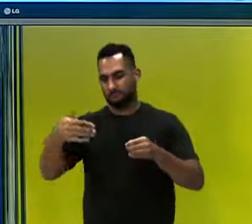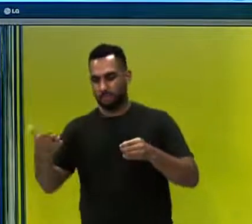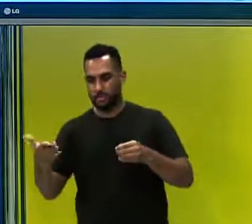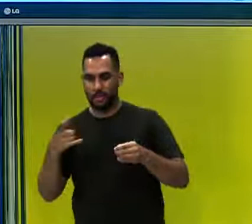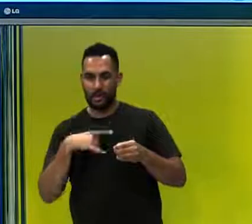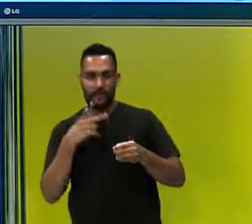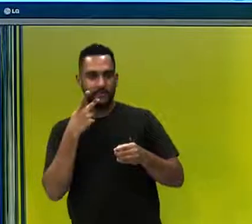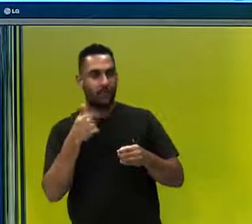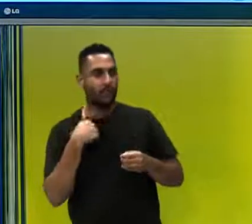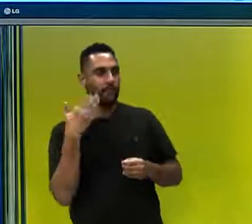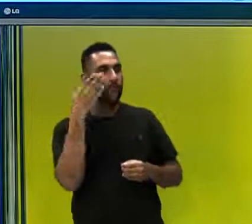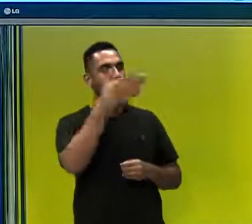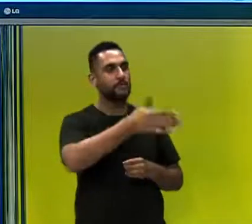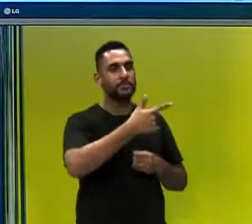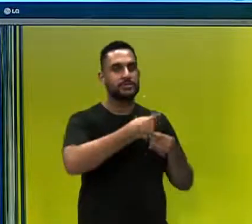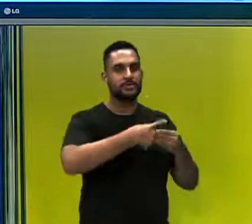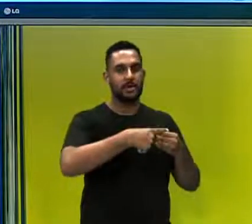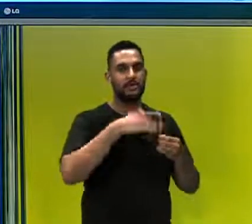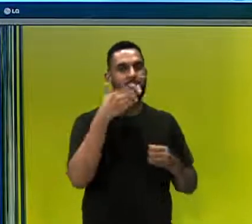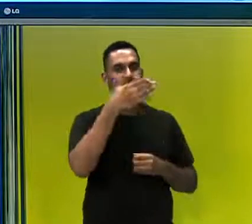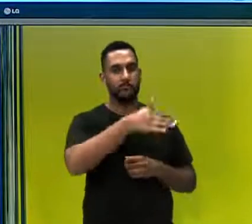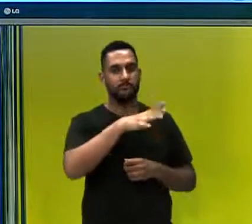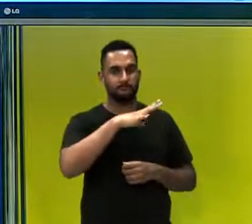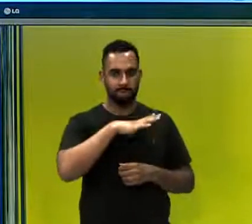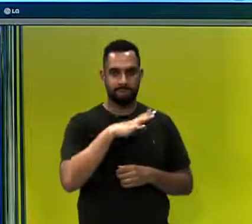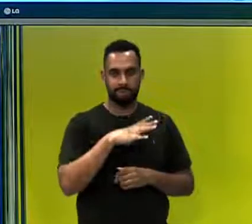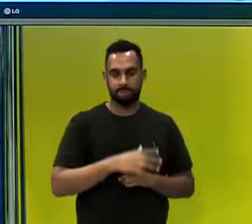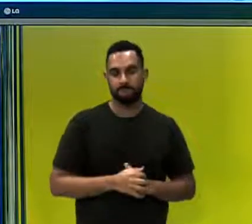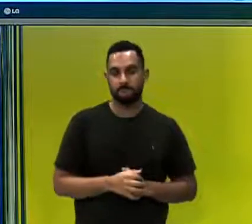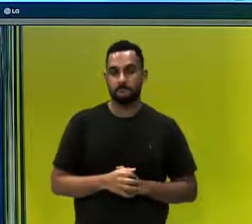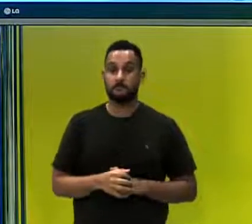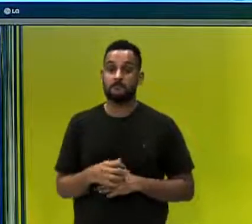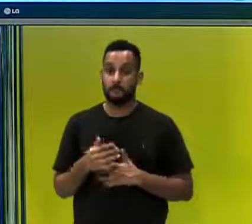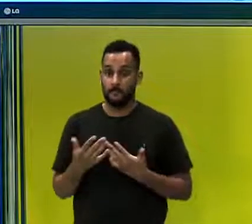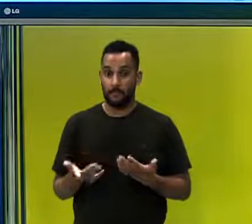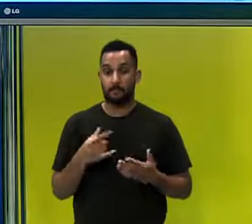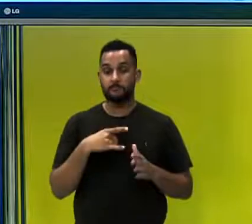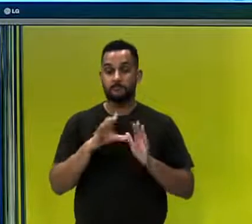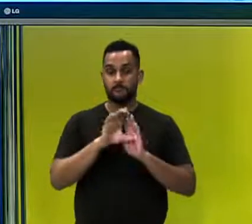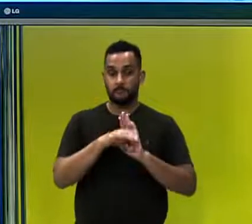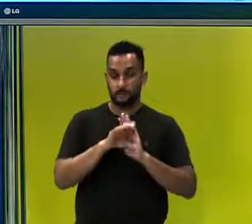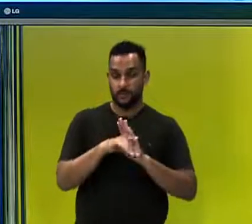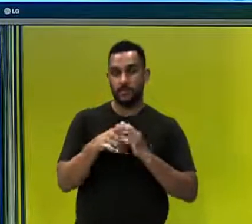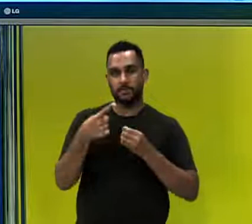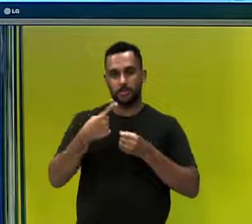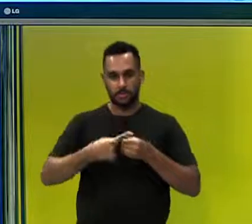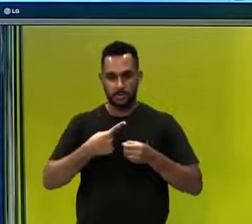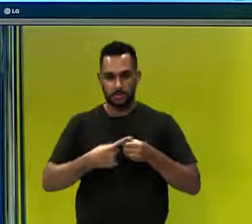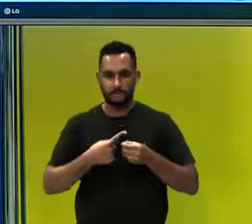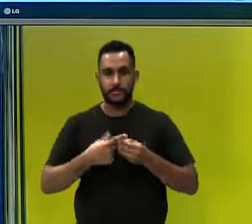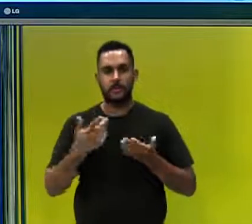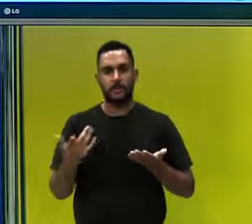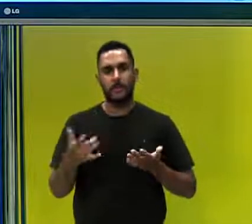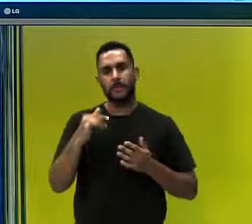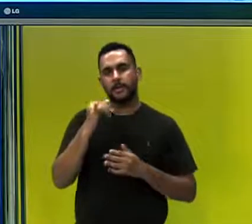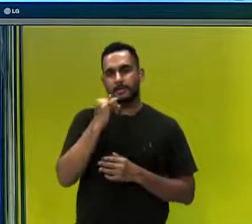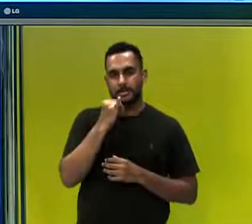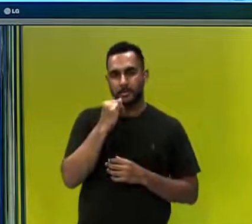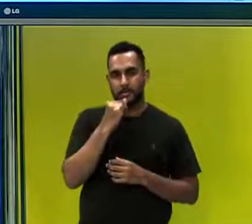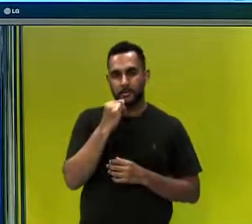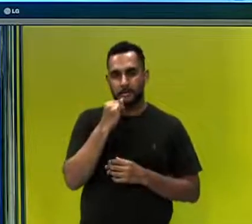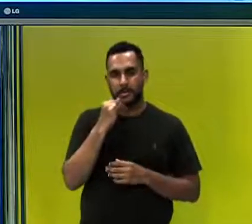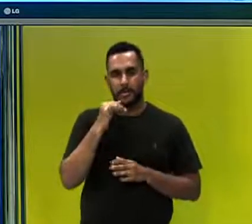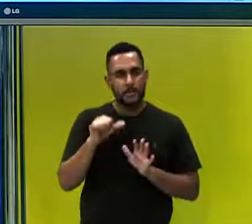centro, chama, vou à cidade, tá certo? Então, a gente tem aqui primeiro o conceito de cidade e agora alguns exemplos